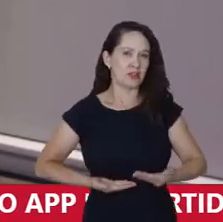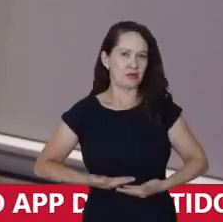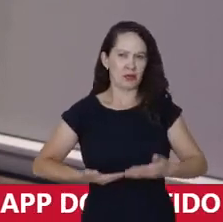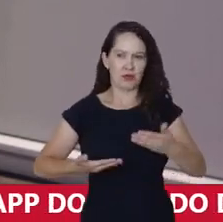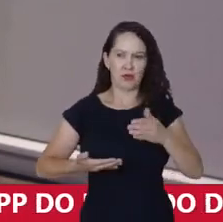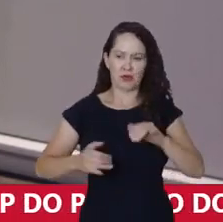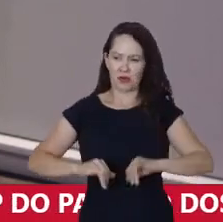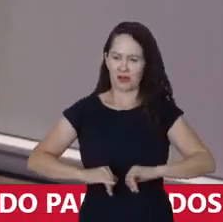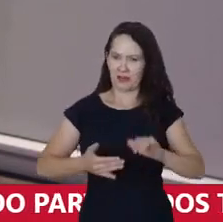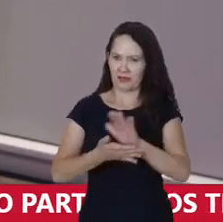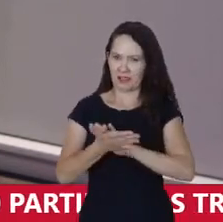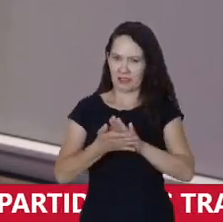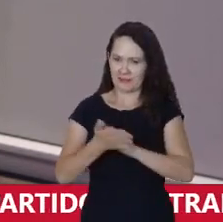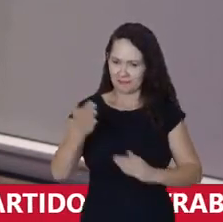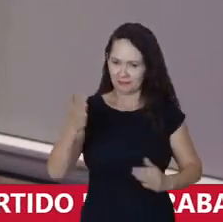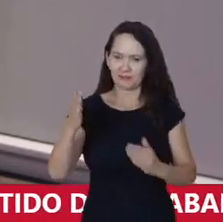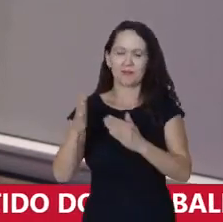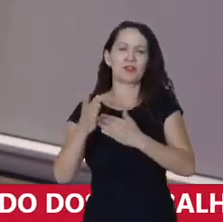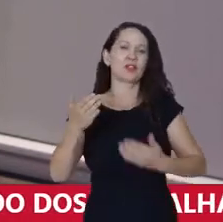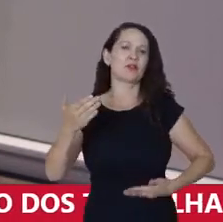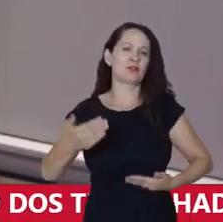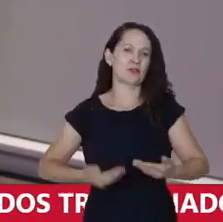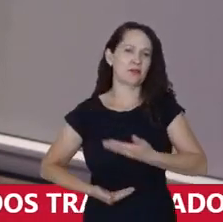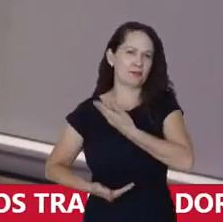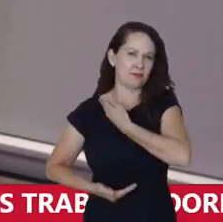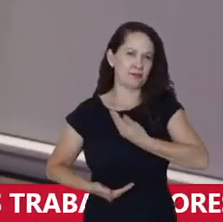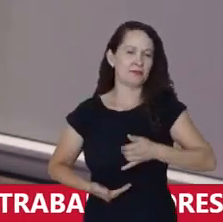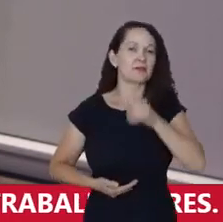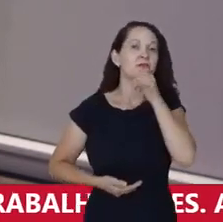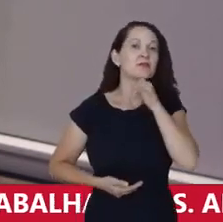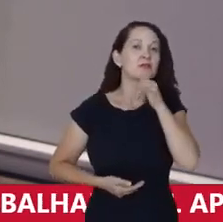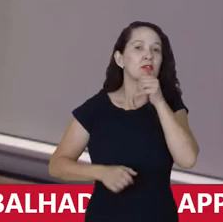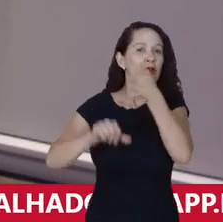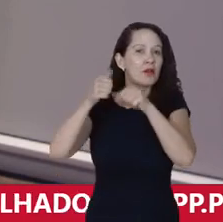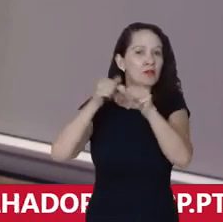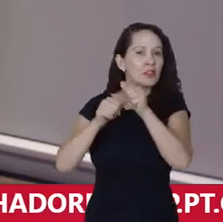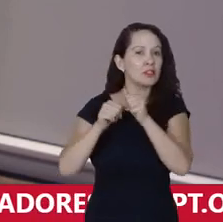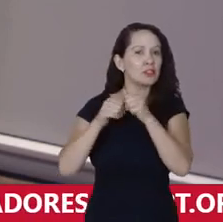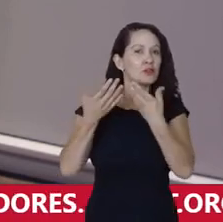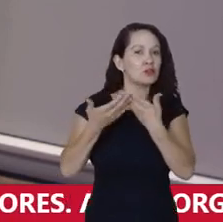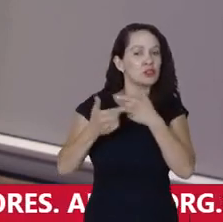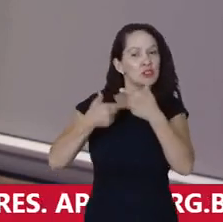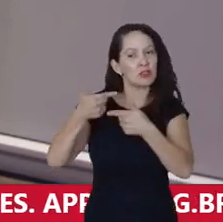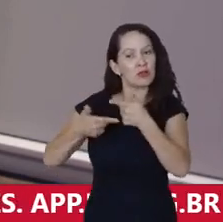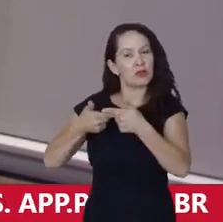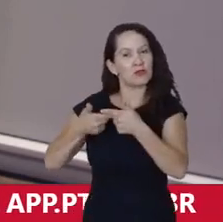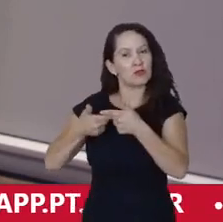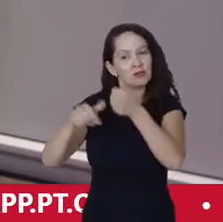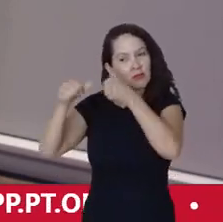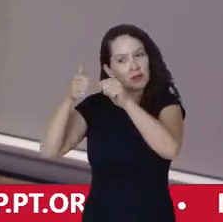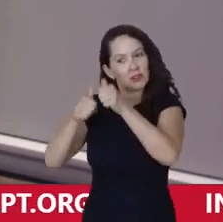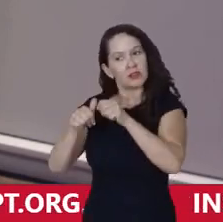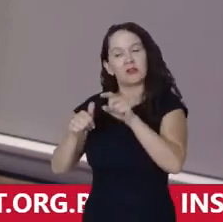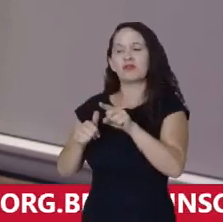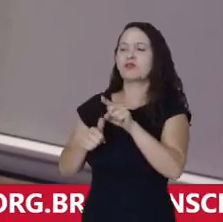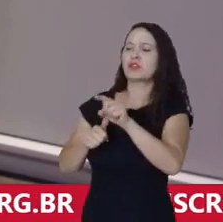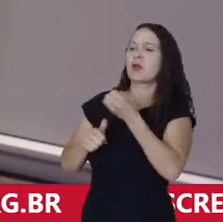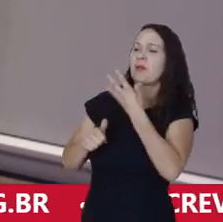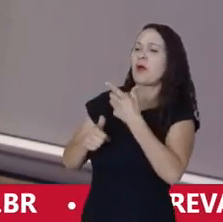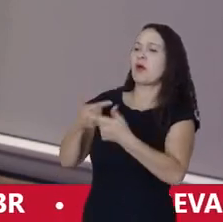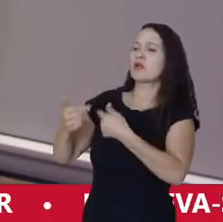atingido. Ele é atingido, sim. Por exemplo, na avaliação de desempenho, que passará a ser feito